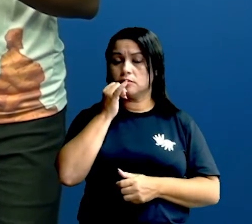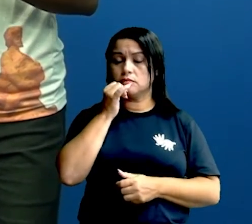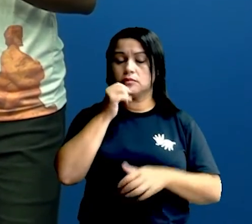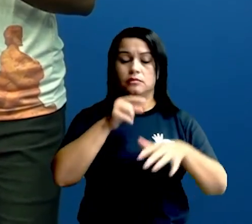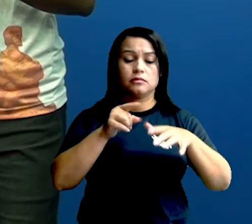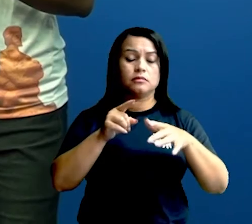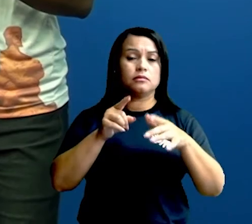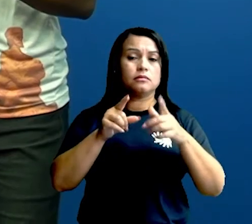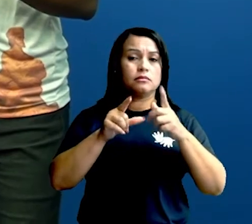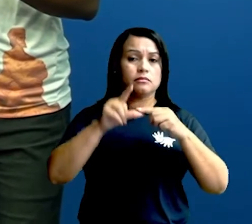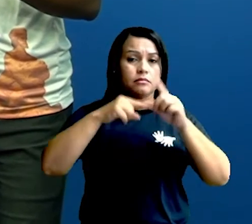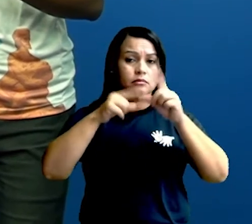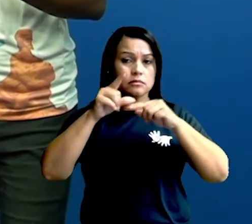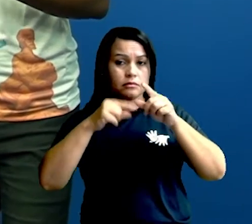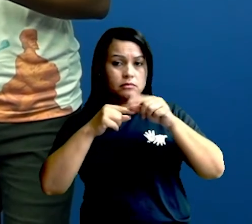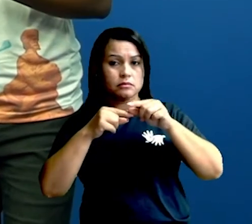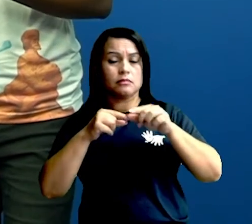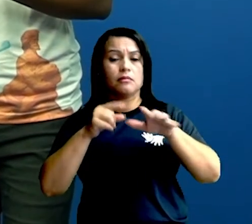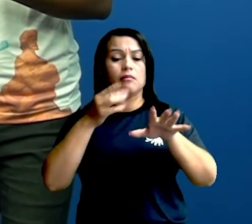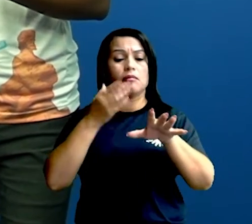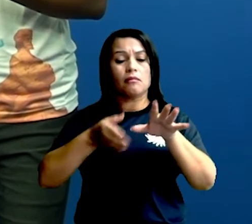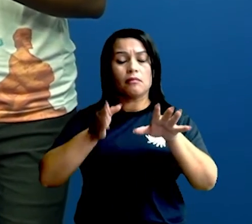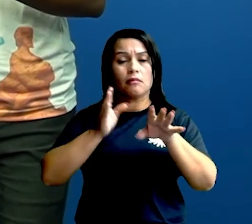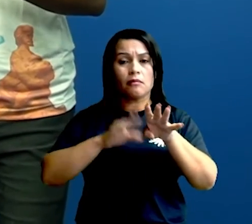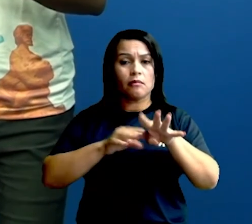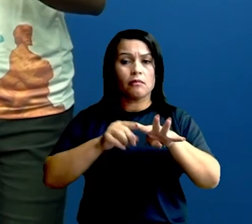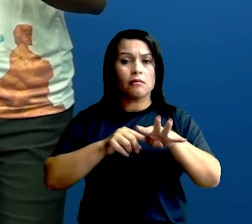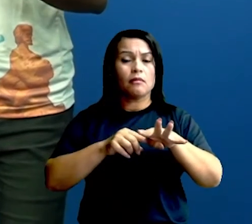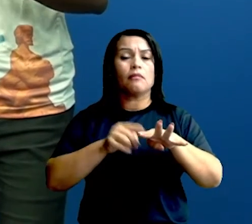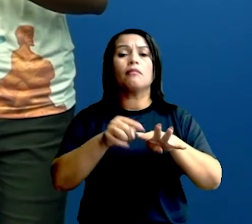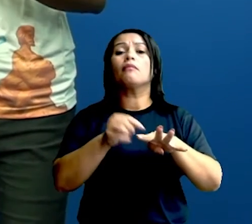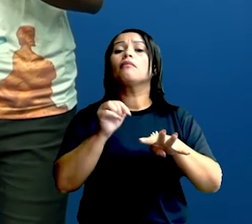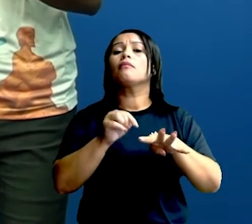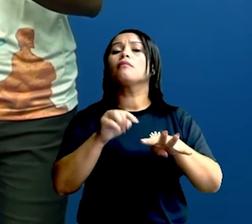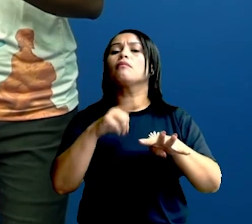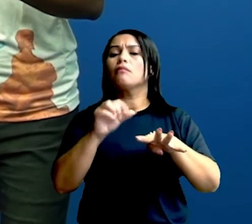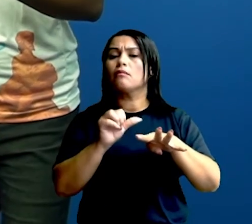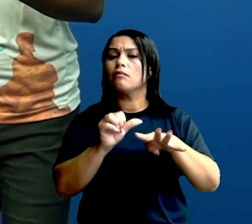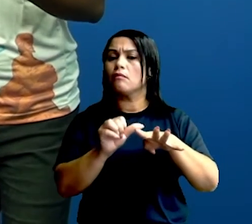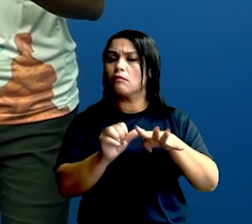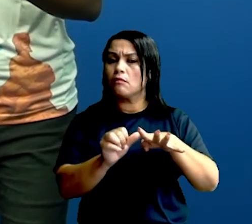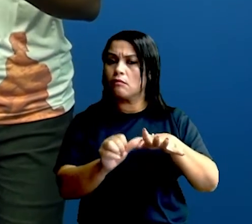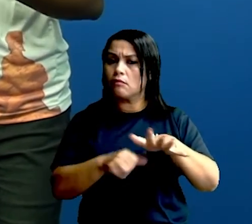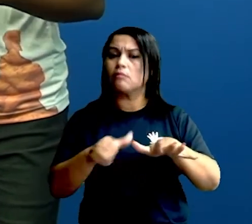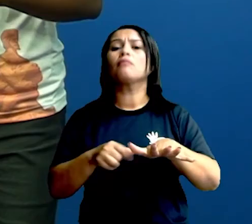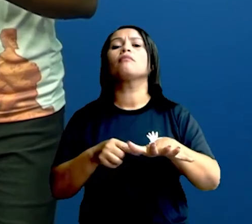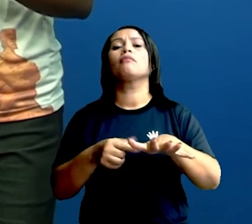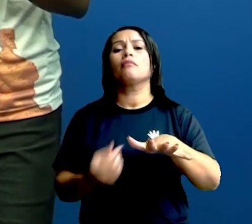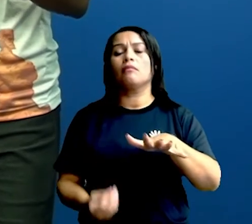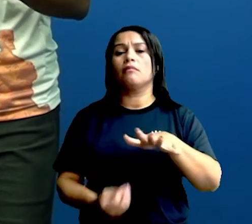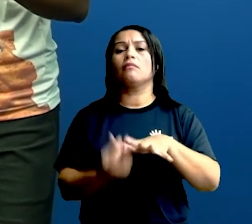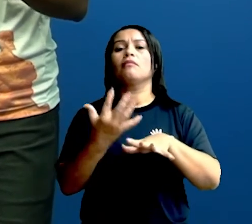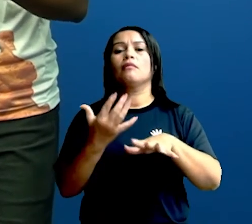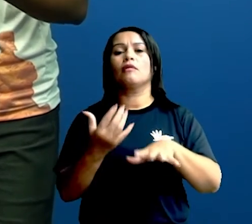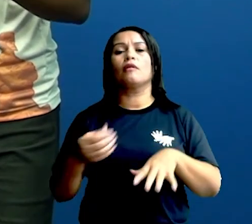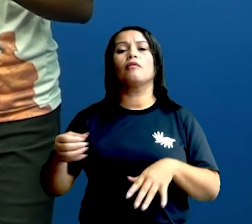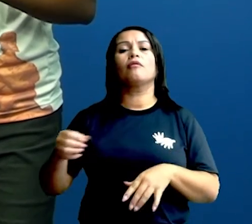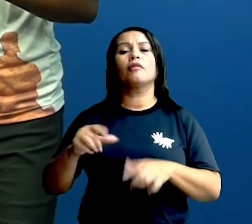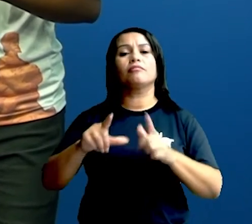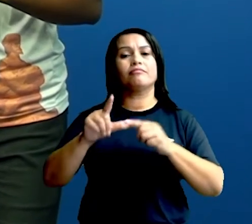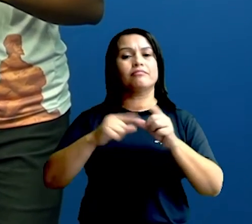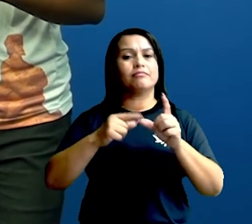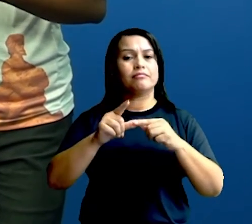ela perde uma de suas pernas, aquela perna que ela perdeu irá se regenerar e surgirá uma nova estrela do